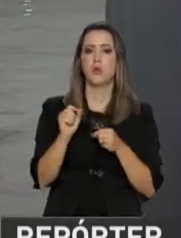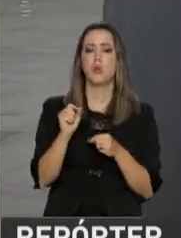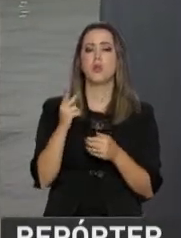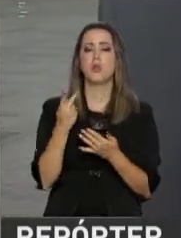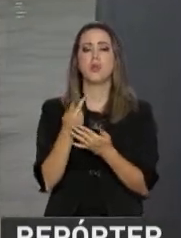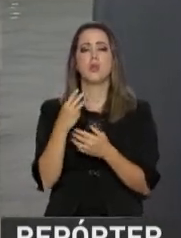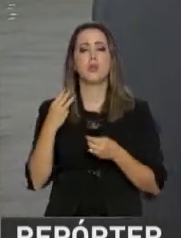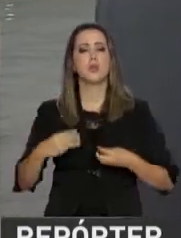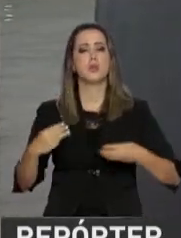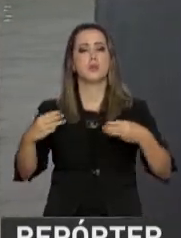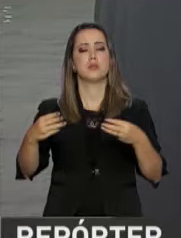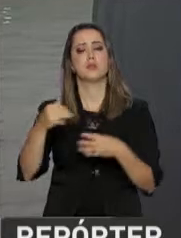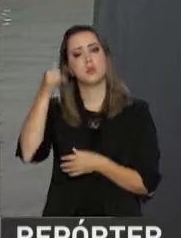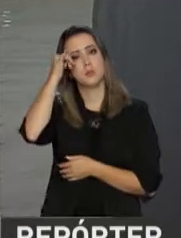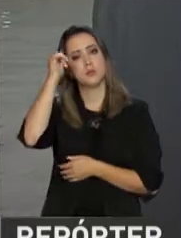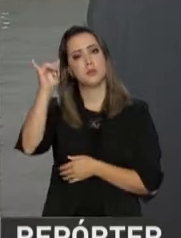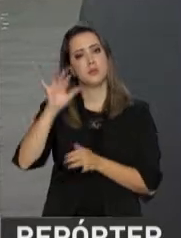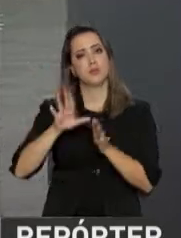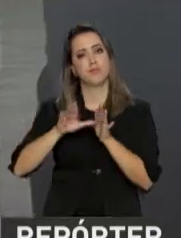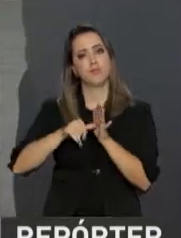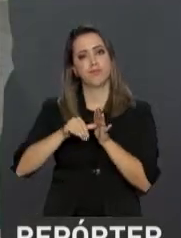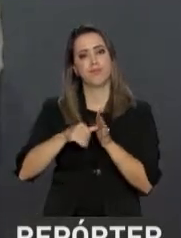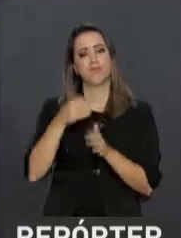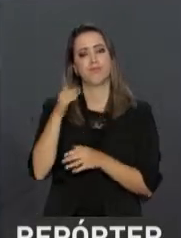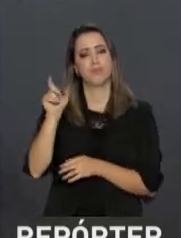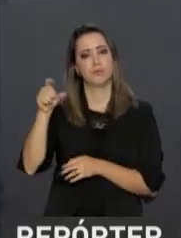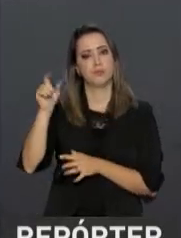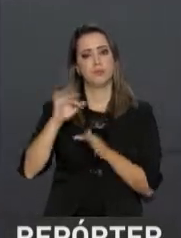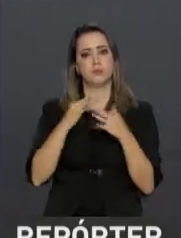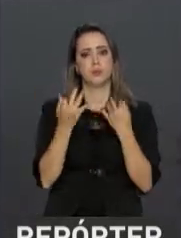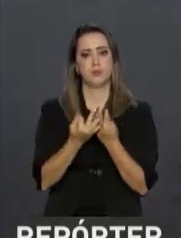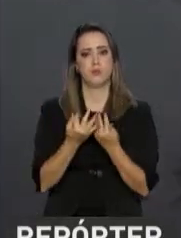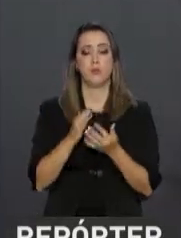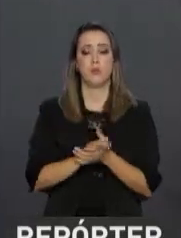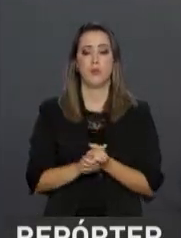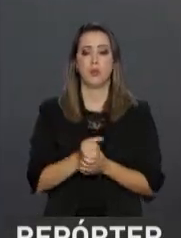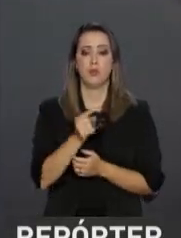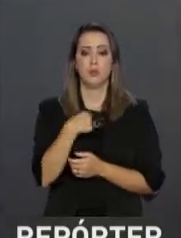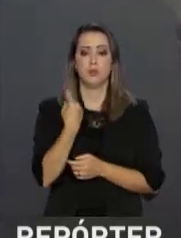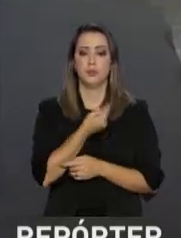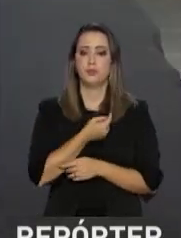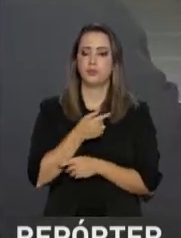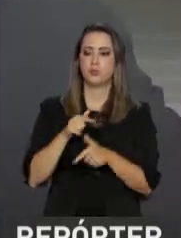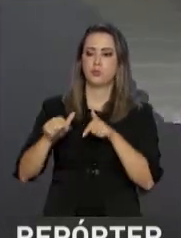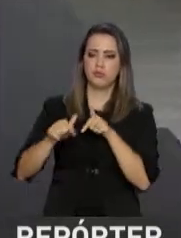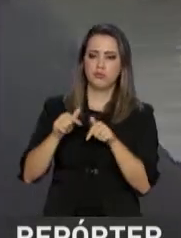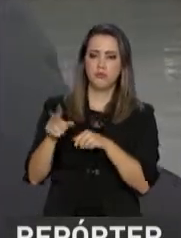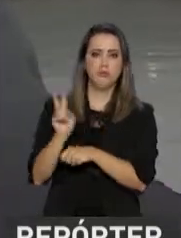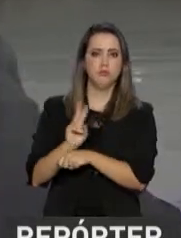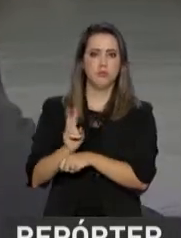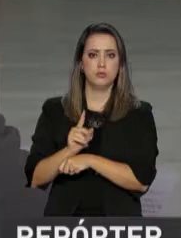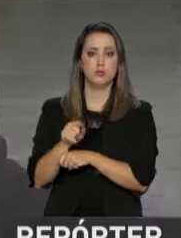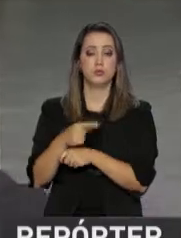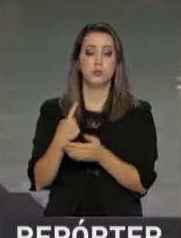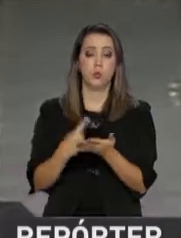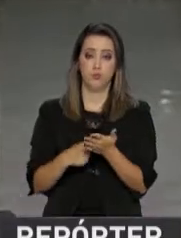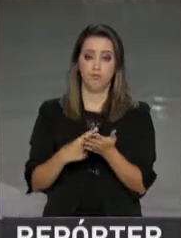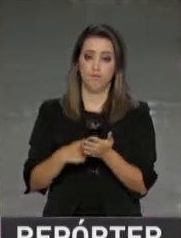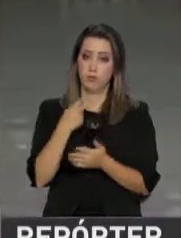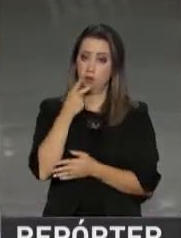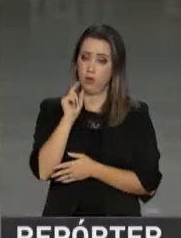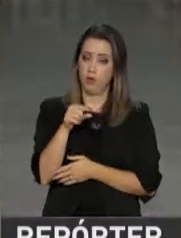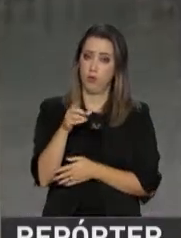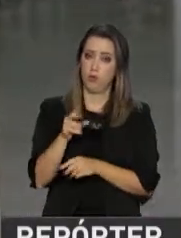tem feito para combater esse tipo de fraude no bolsa família em auditoria da seja o confirmou informações do